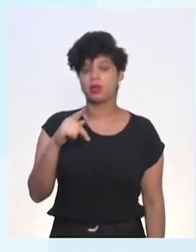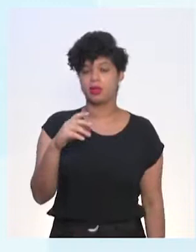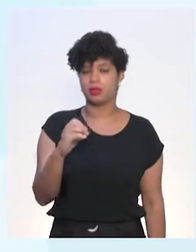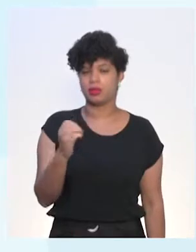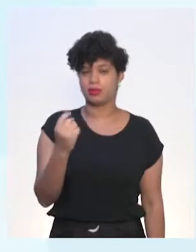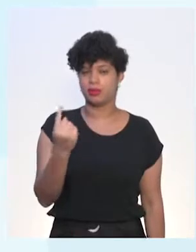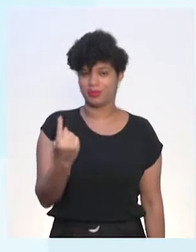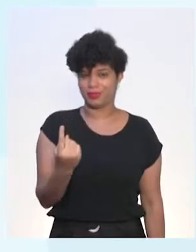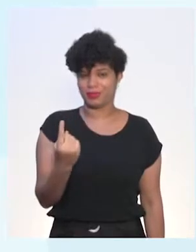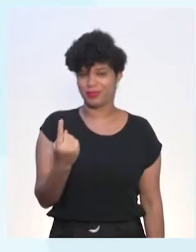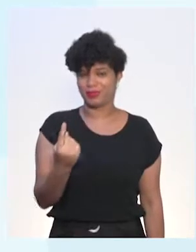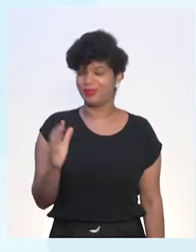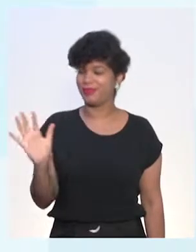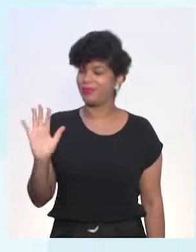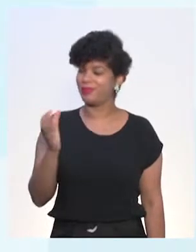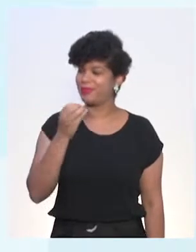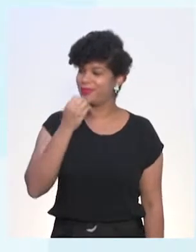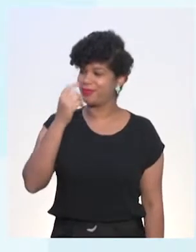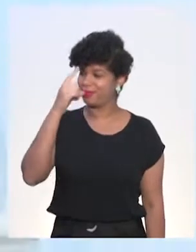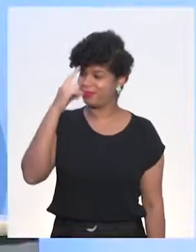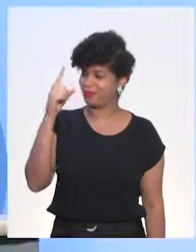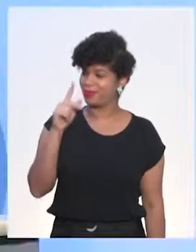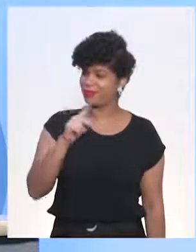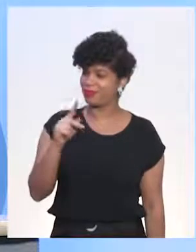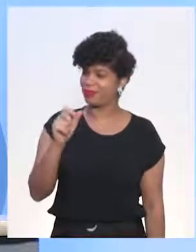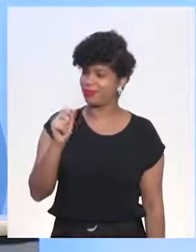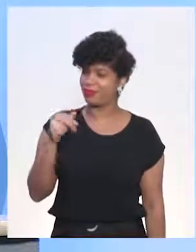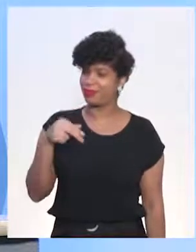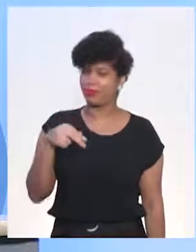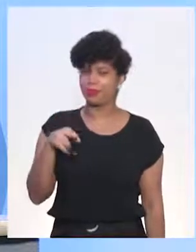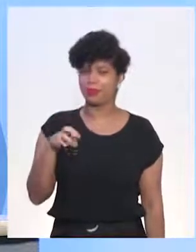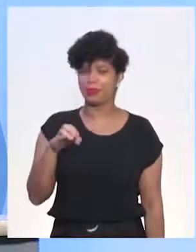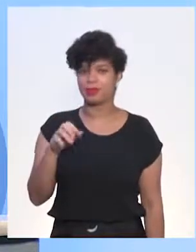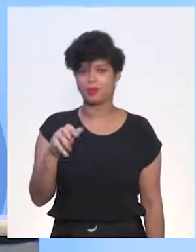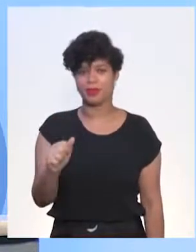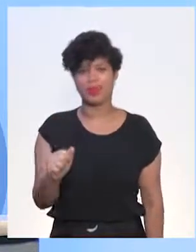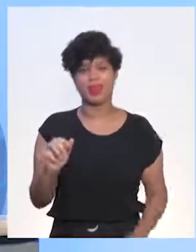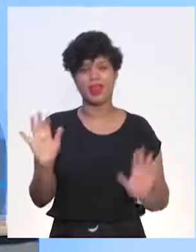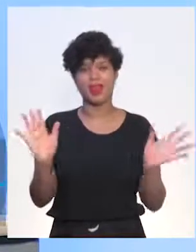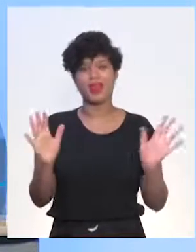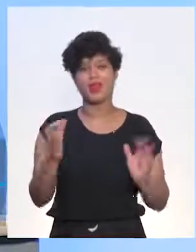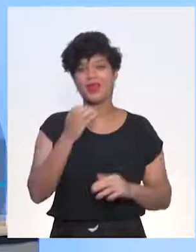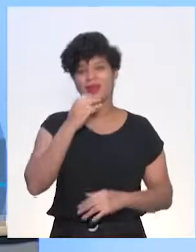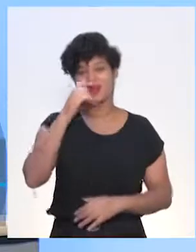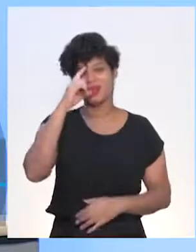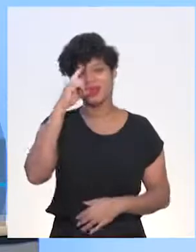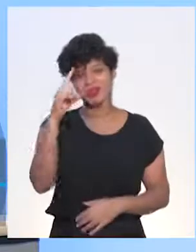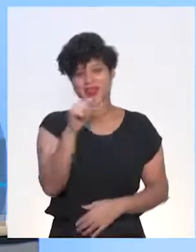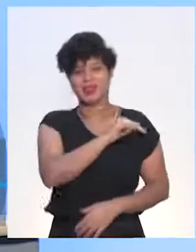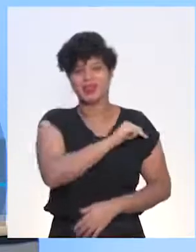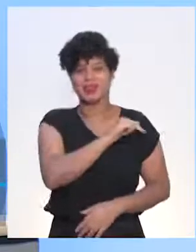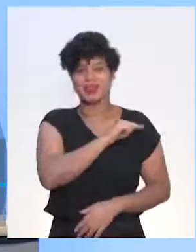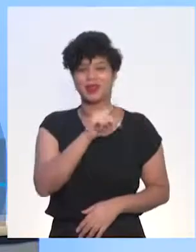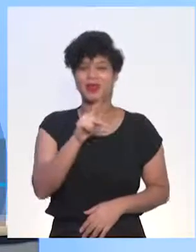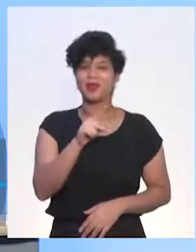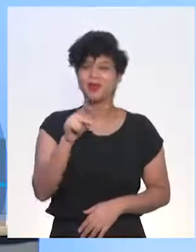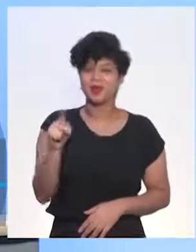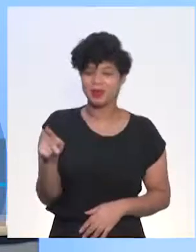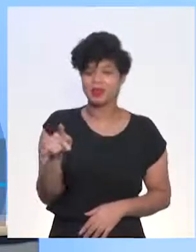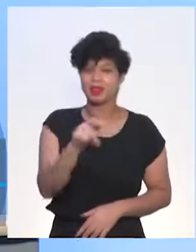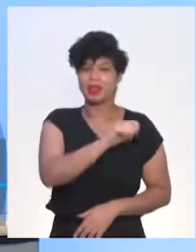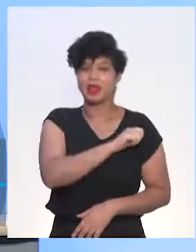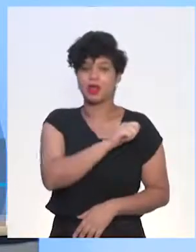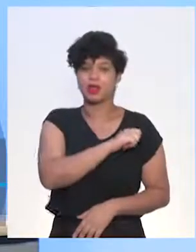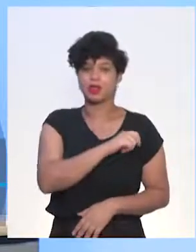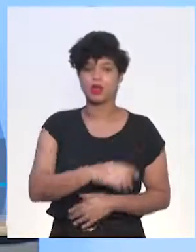EF07LP01. Olá, professora Andréa. Olá, tudo bom, Janaína? Bom dia, 7º ano, bom dia, professores e alunos. Professores,